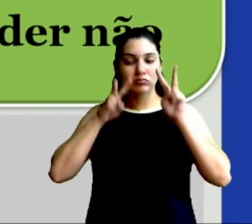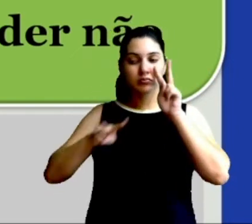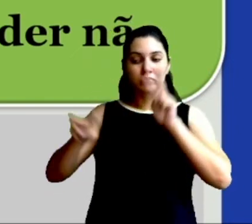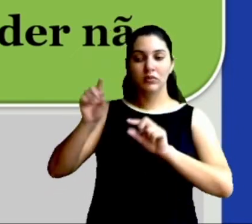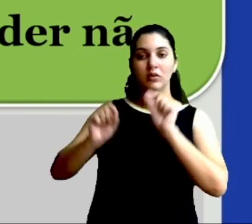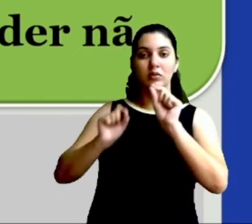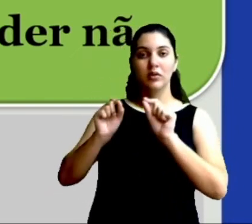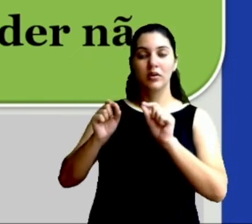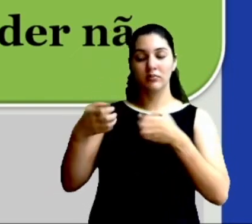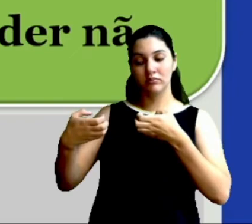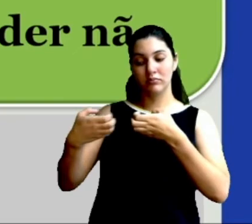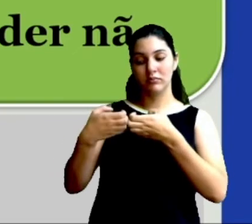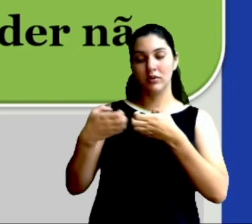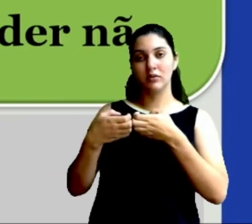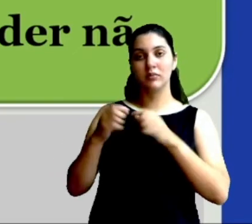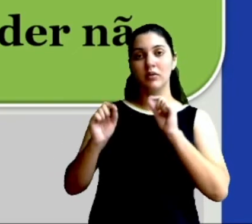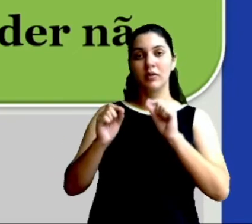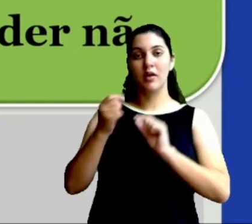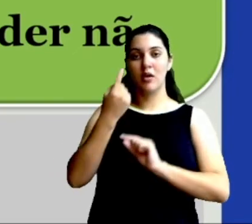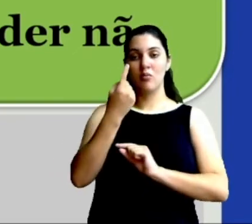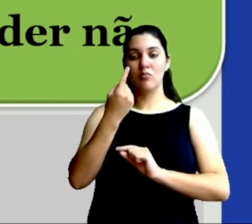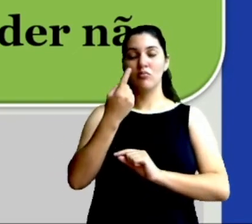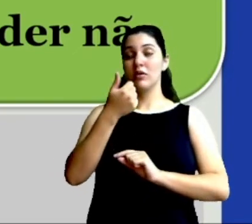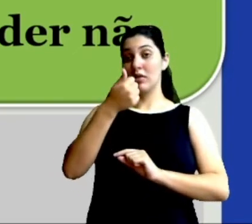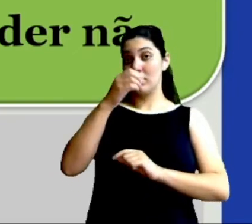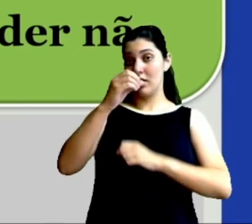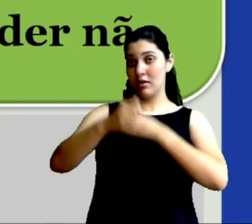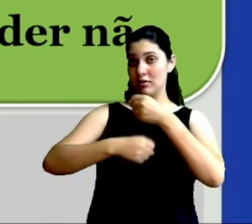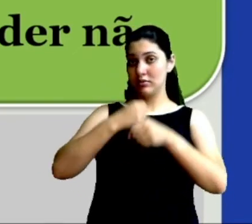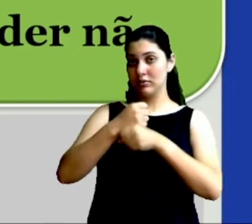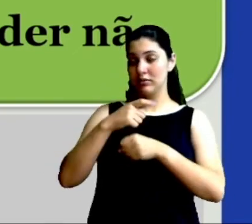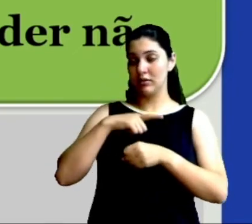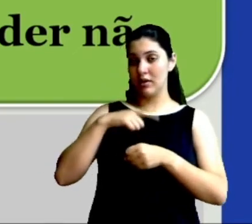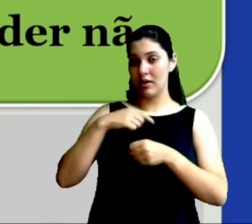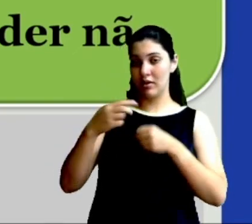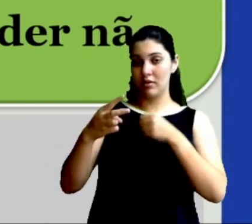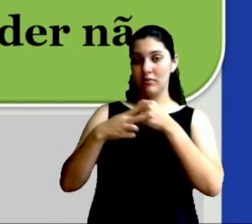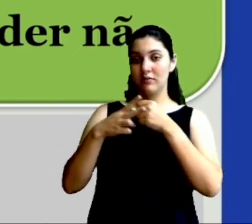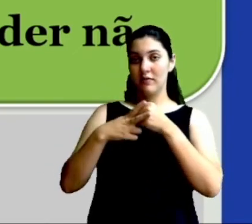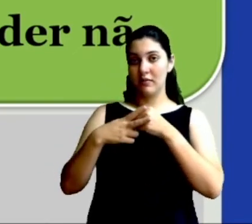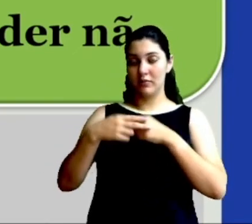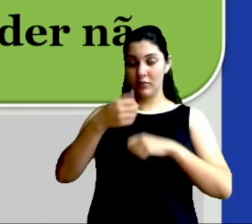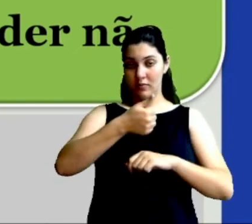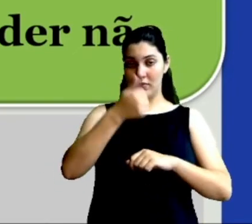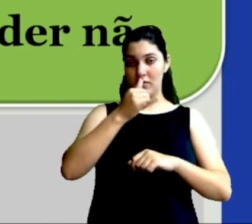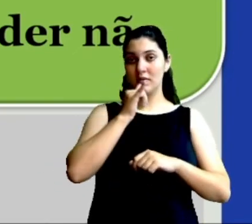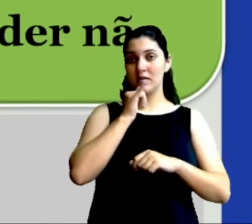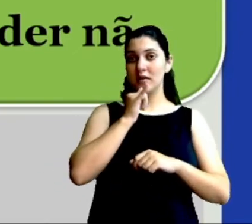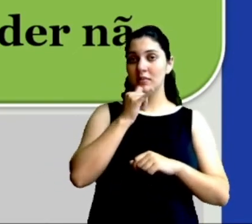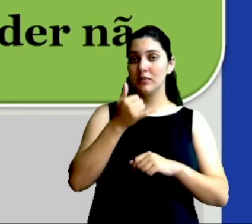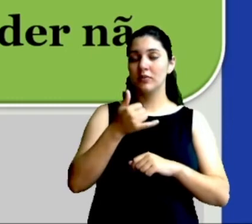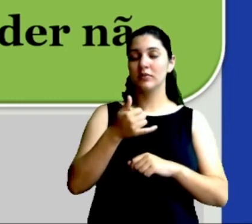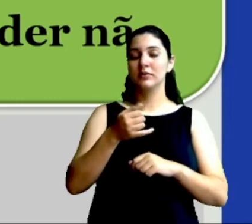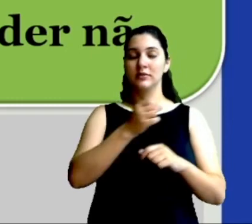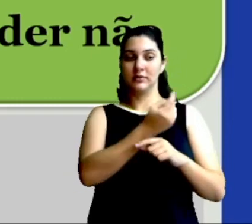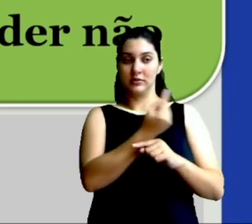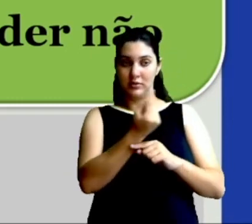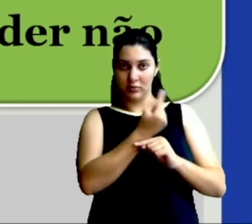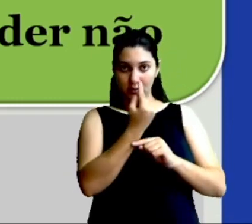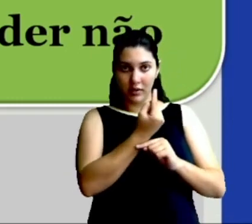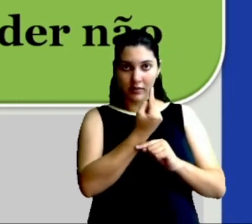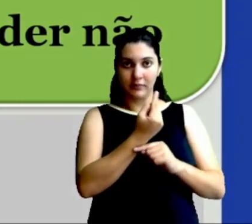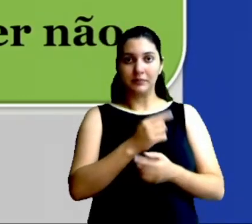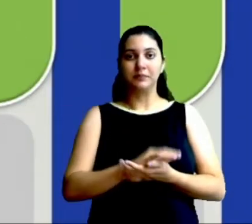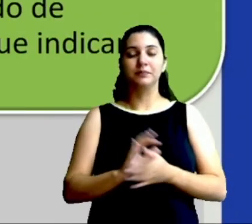no que ficou mais próximo, que foi uma década. Então, o teu verbo no primeiro exemplo ficou no singular, supriu,